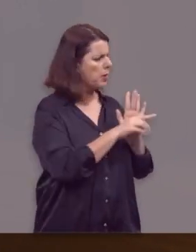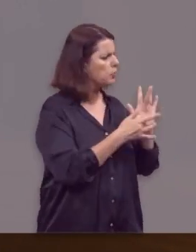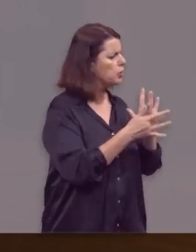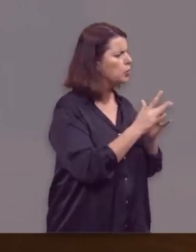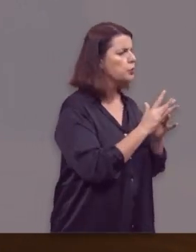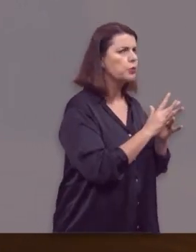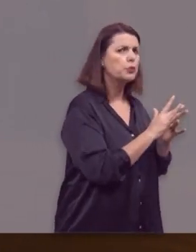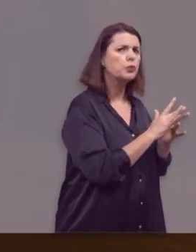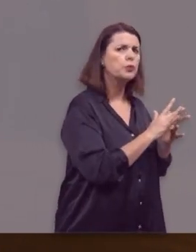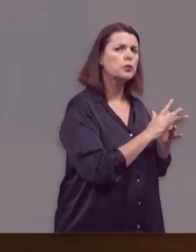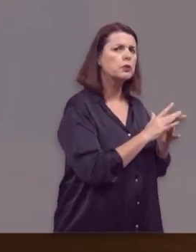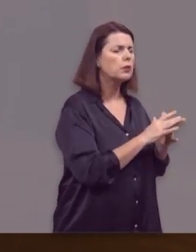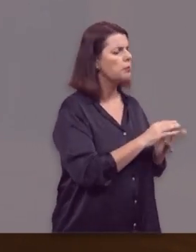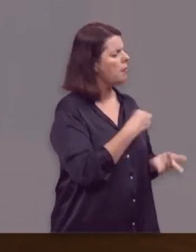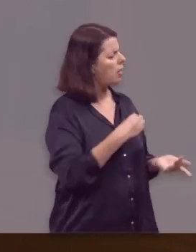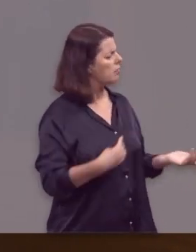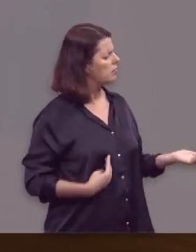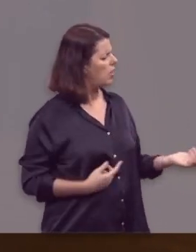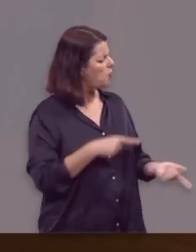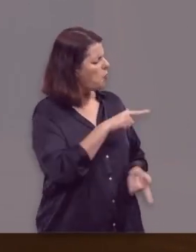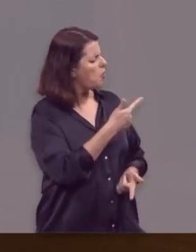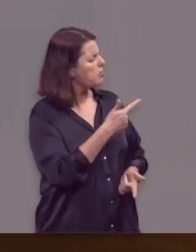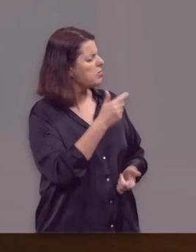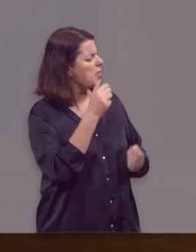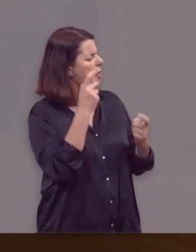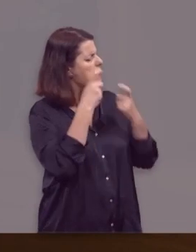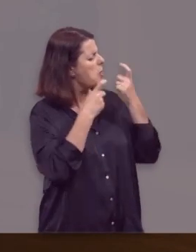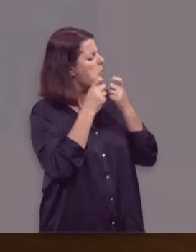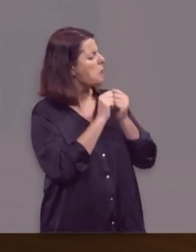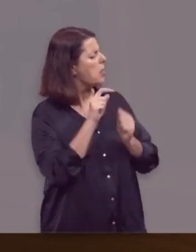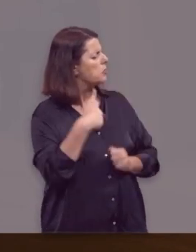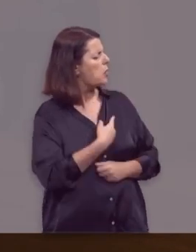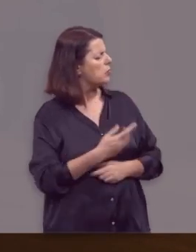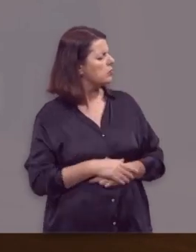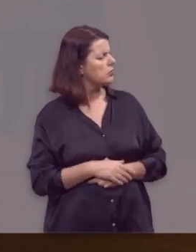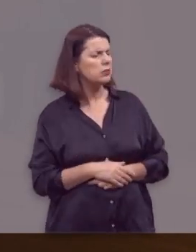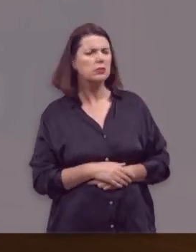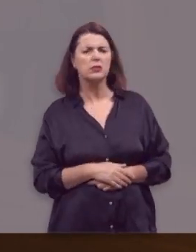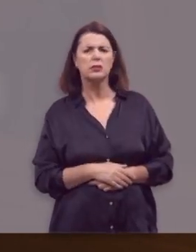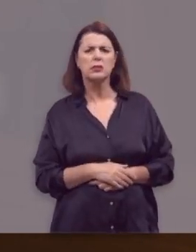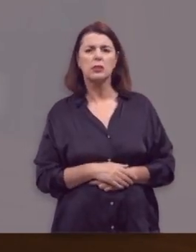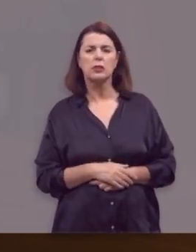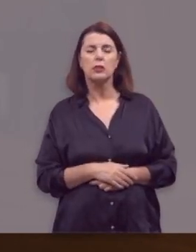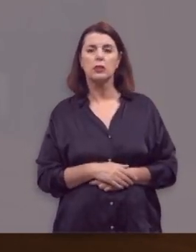Jesus: Mestre, não te importa que pereçamos?